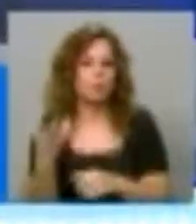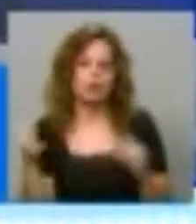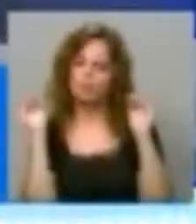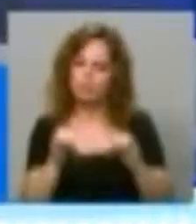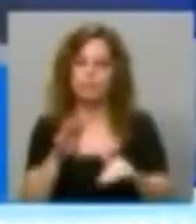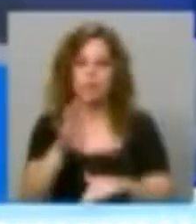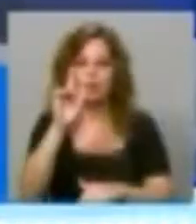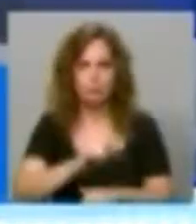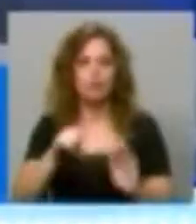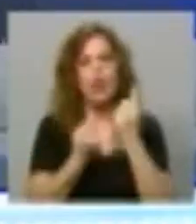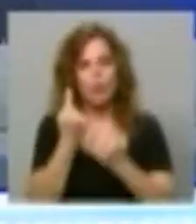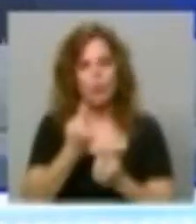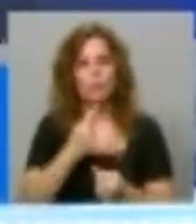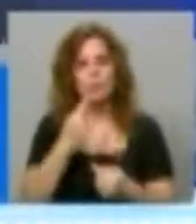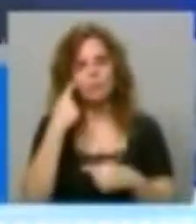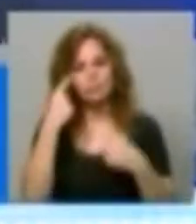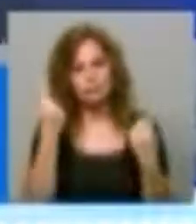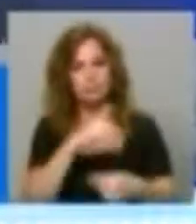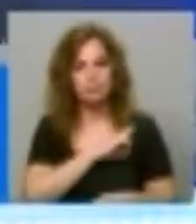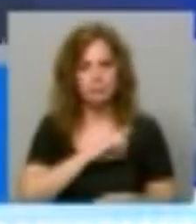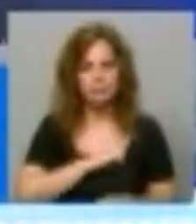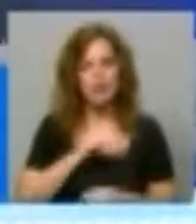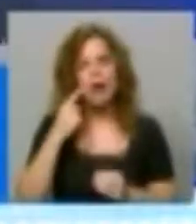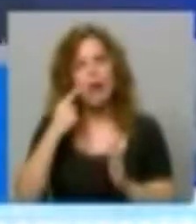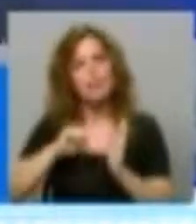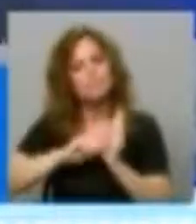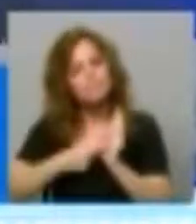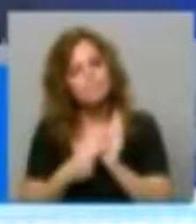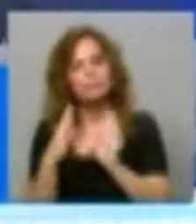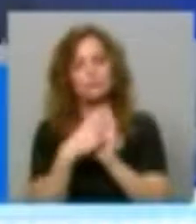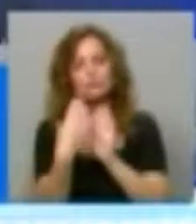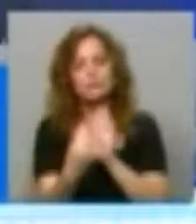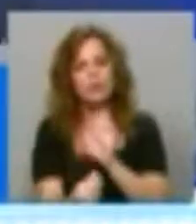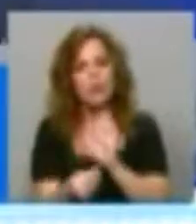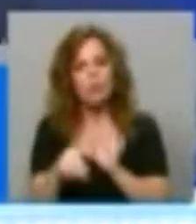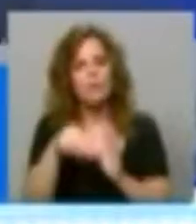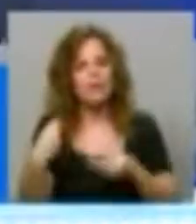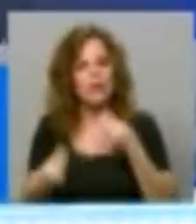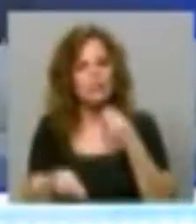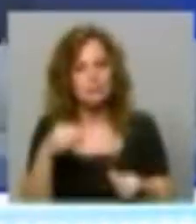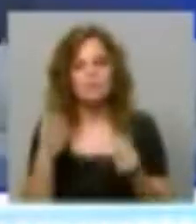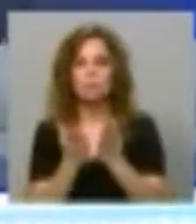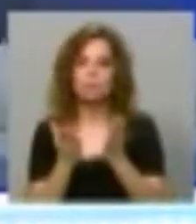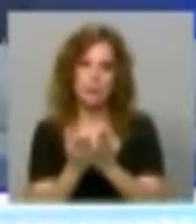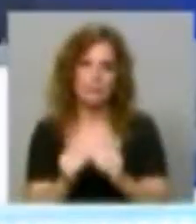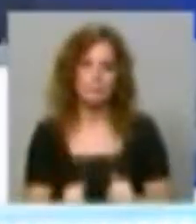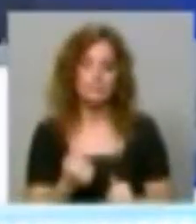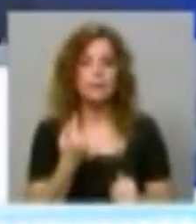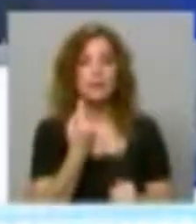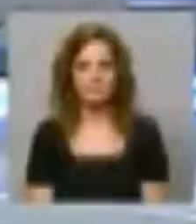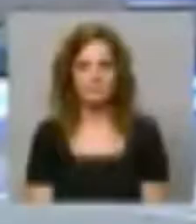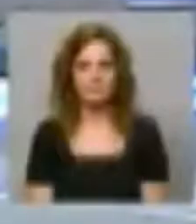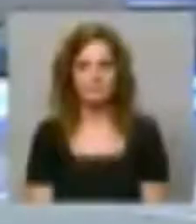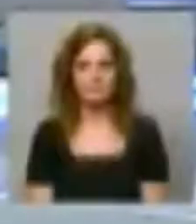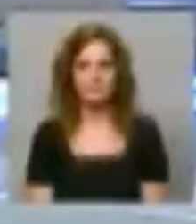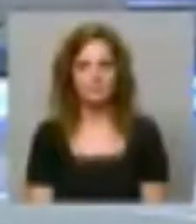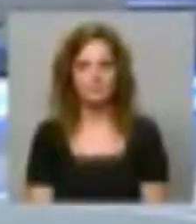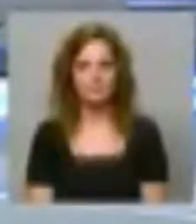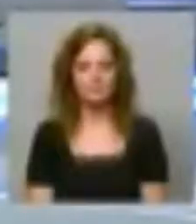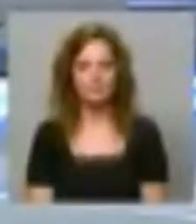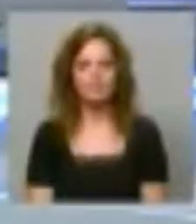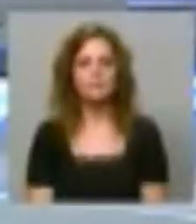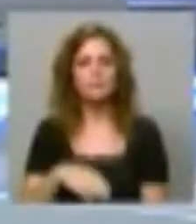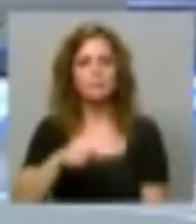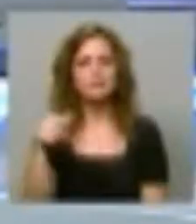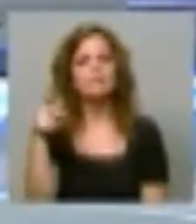e melhores condições de tratar sono novo deu de flexibilização escolar da escola organizar 2011 ela